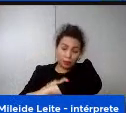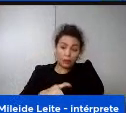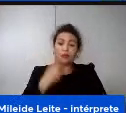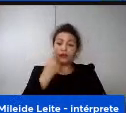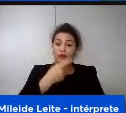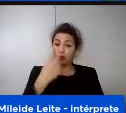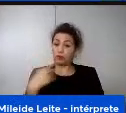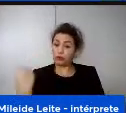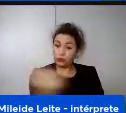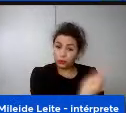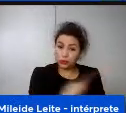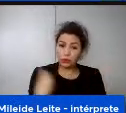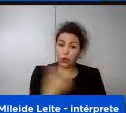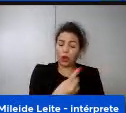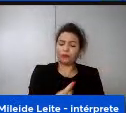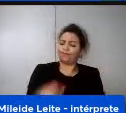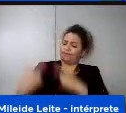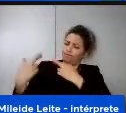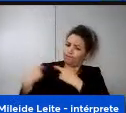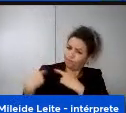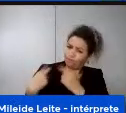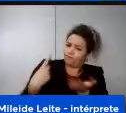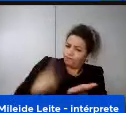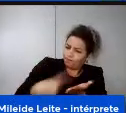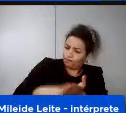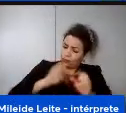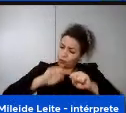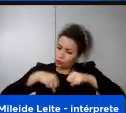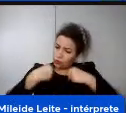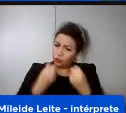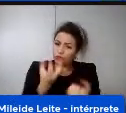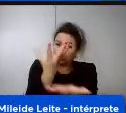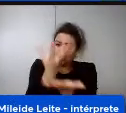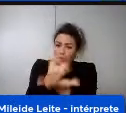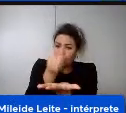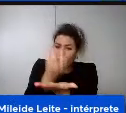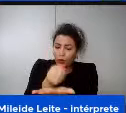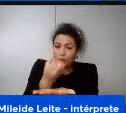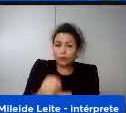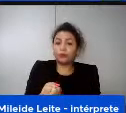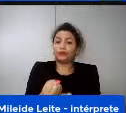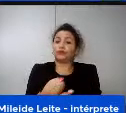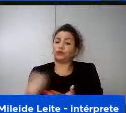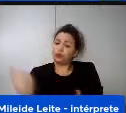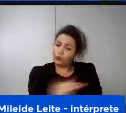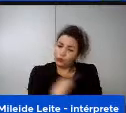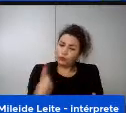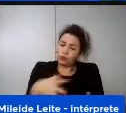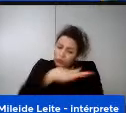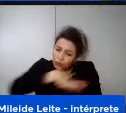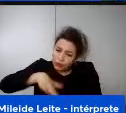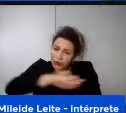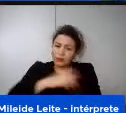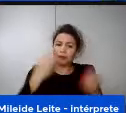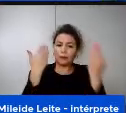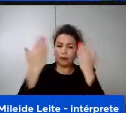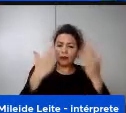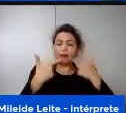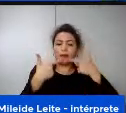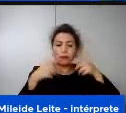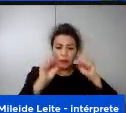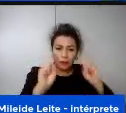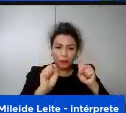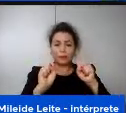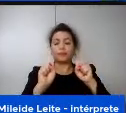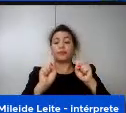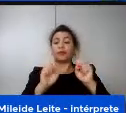nós estamos comprometidos com esse esforço da alfabetização, tá? Lá no nosso cantinho da psicolinguística, como eu procurei caracterizar,